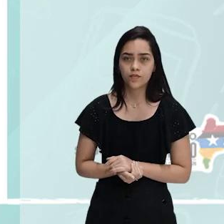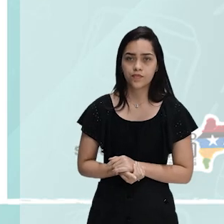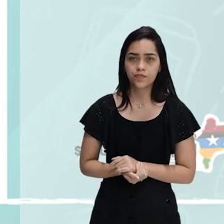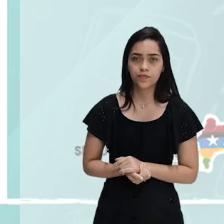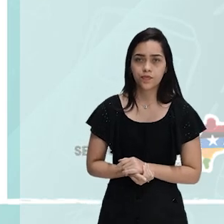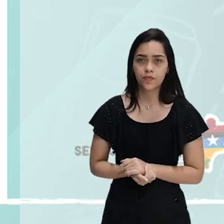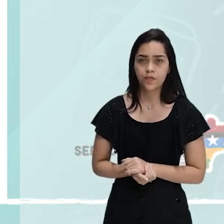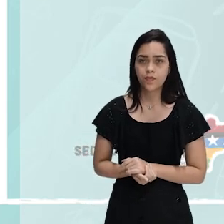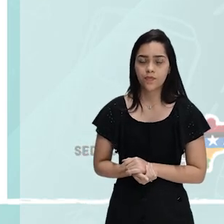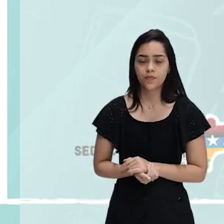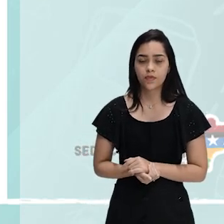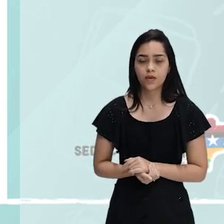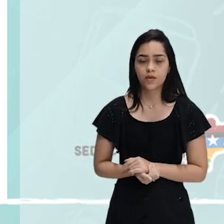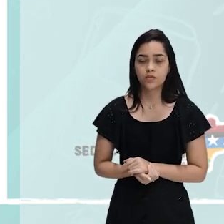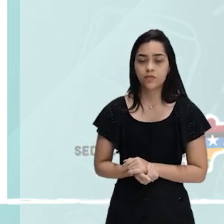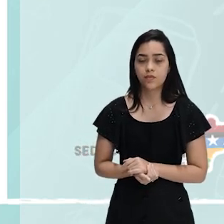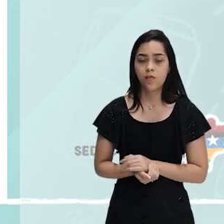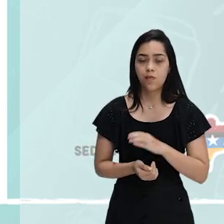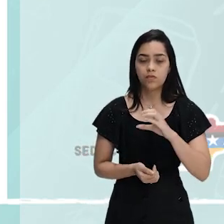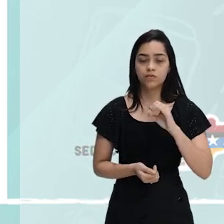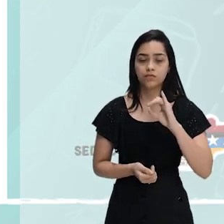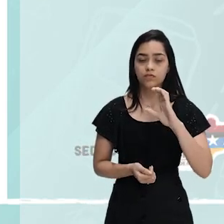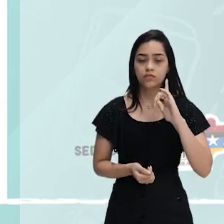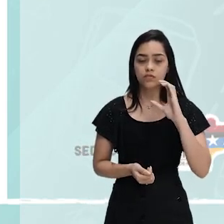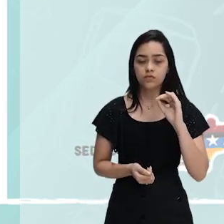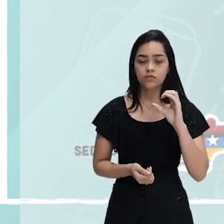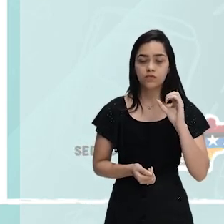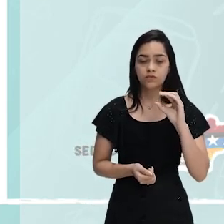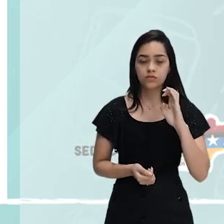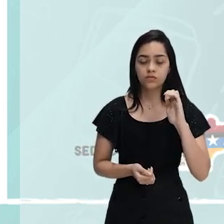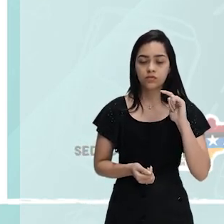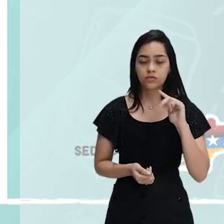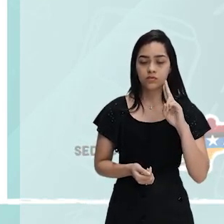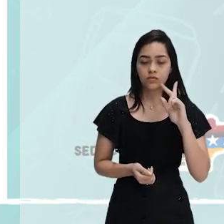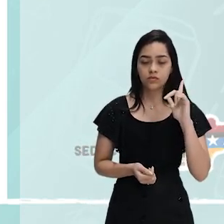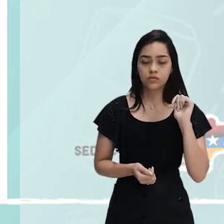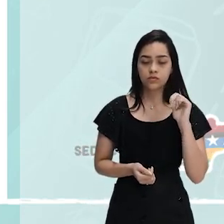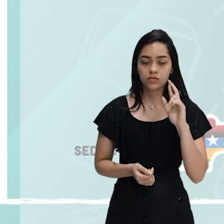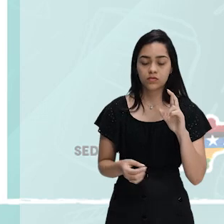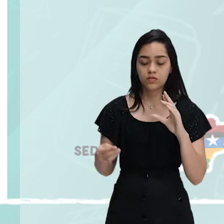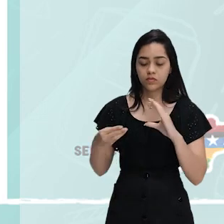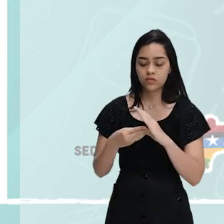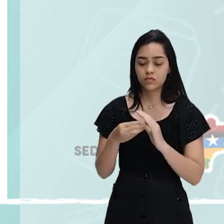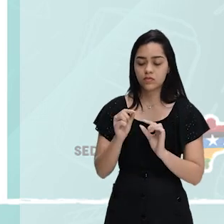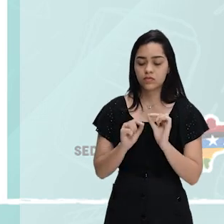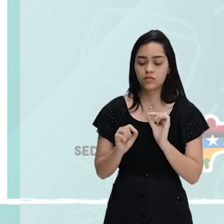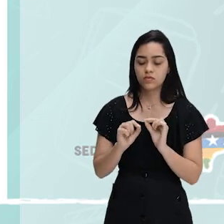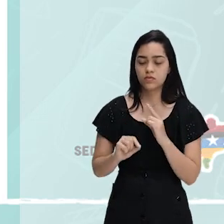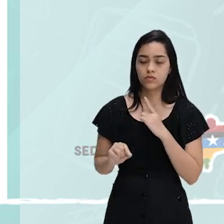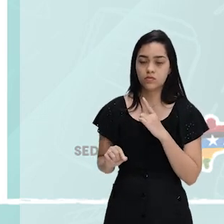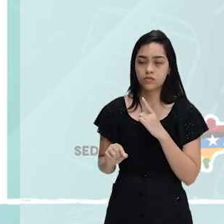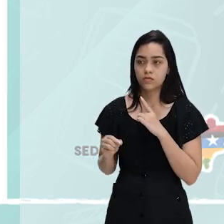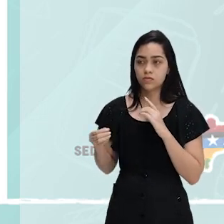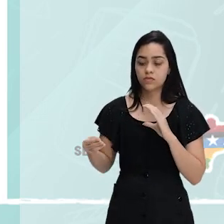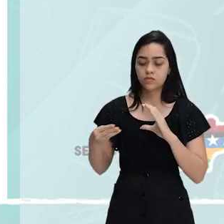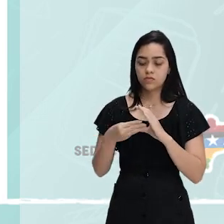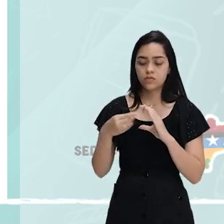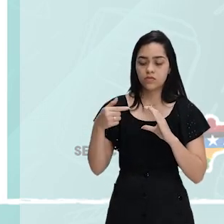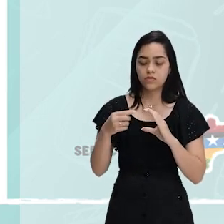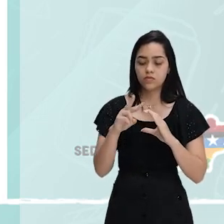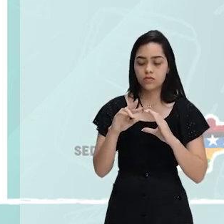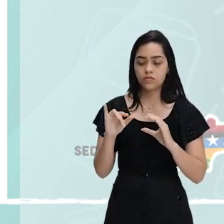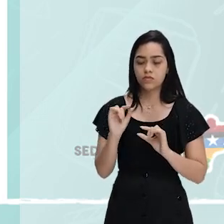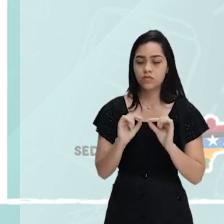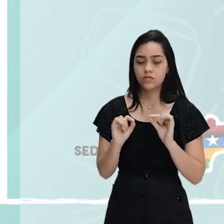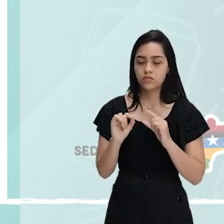Pessoal, o ciclo celular ele vai ser o período de tempo em que a célula, a partir